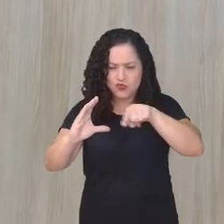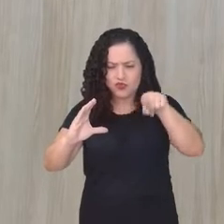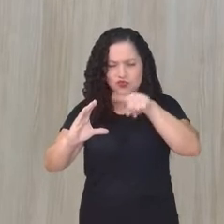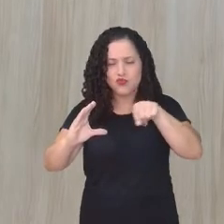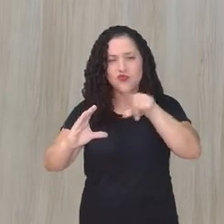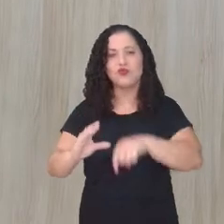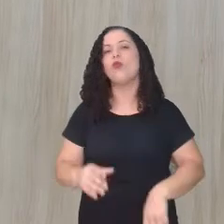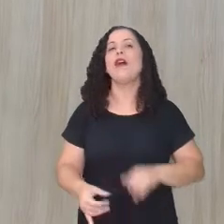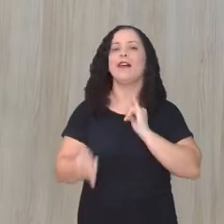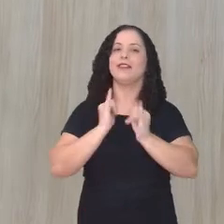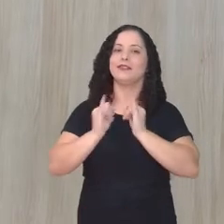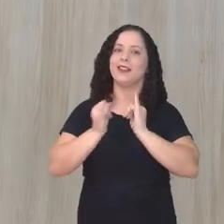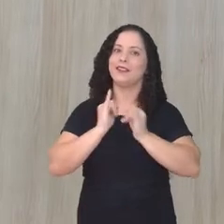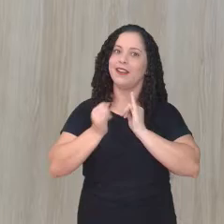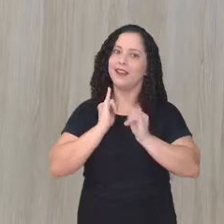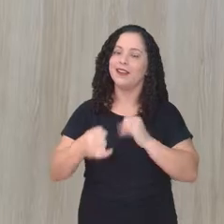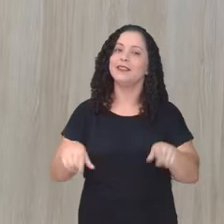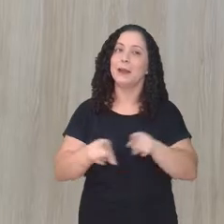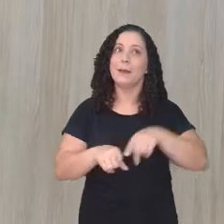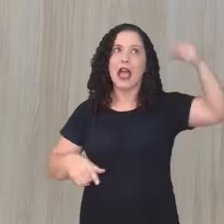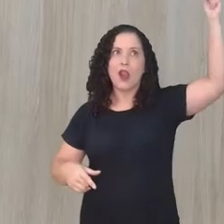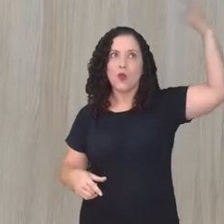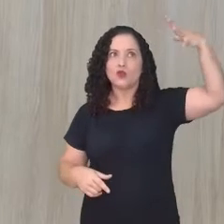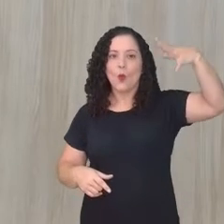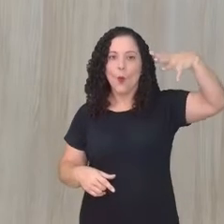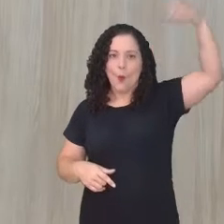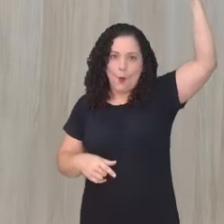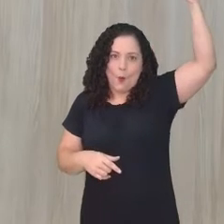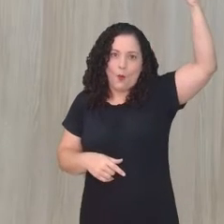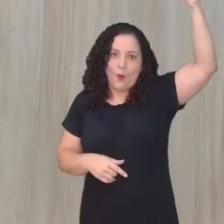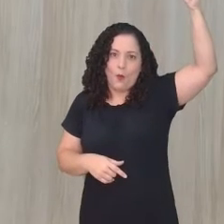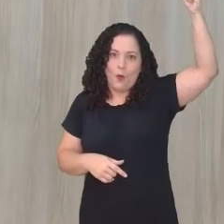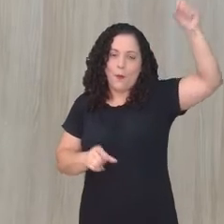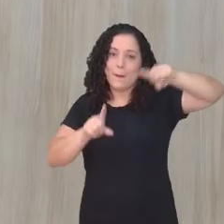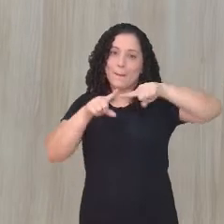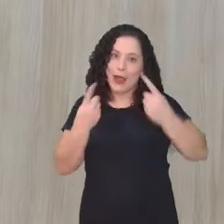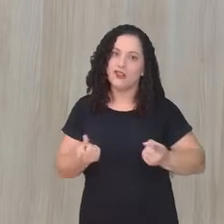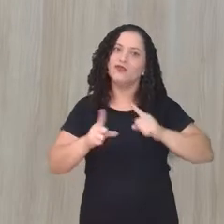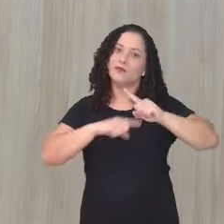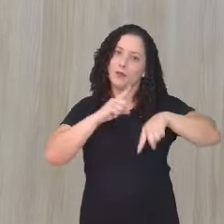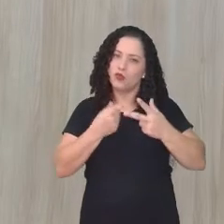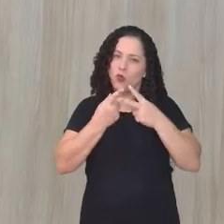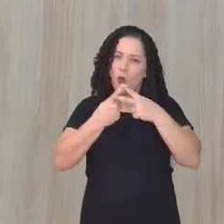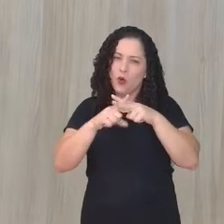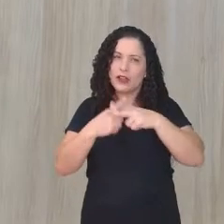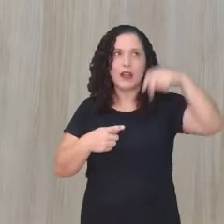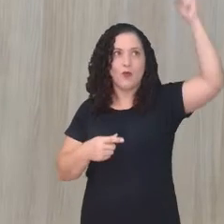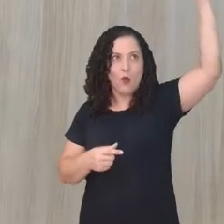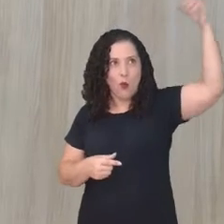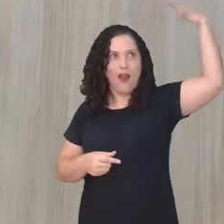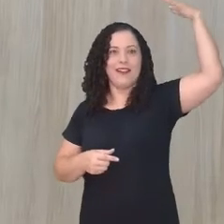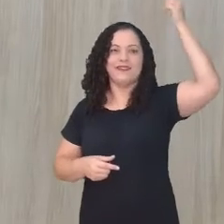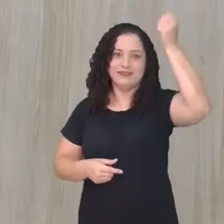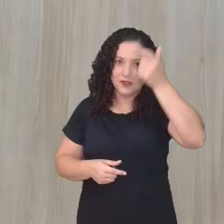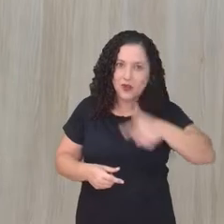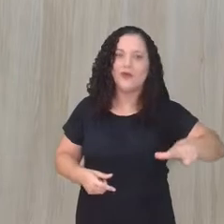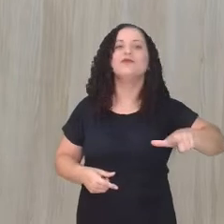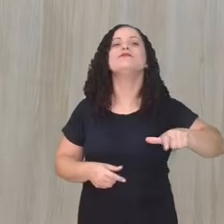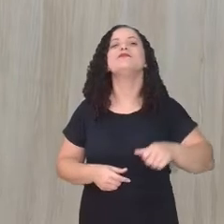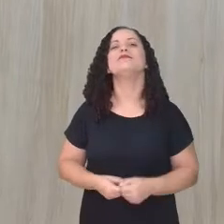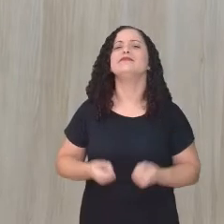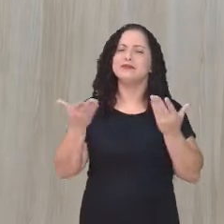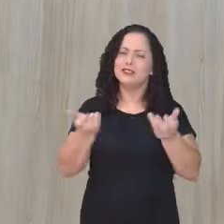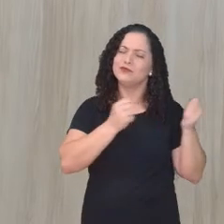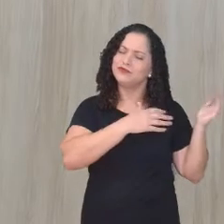voltar, a luz, minha gente, a energia acaba, não é? Mas tem uma hora que é consertada e ela volta, né? Tudo isso acontece no